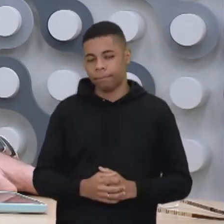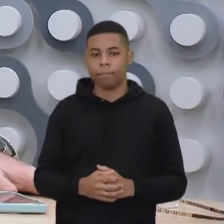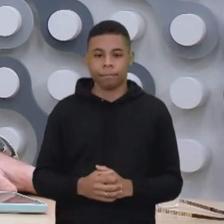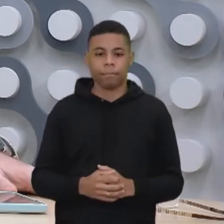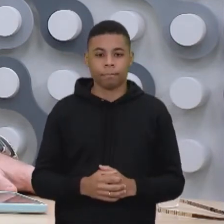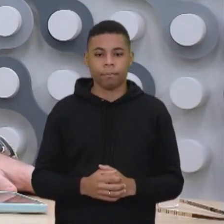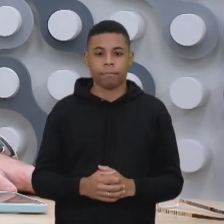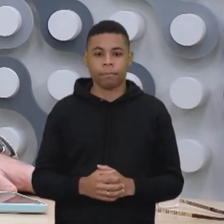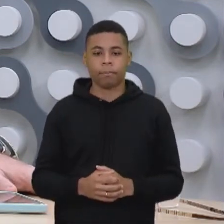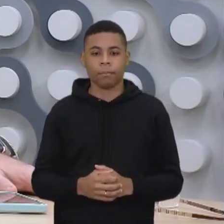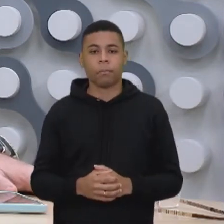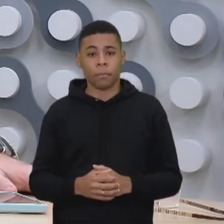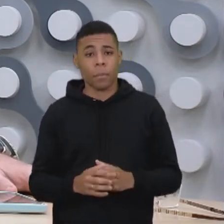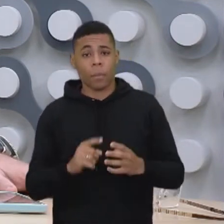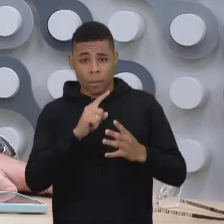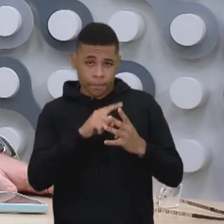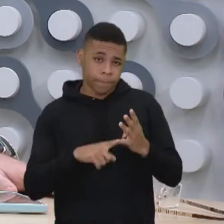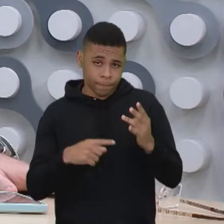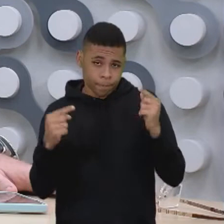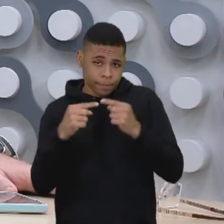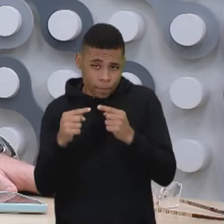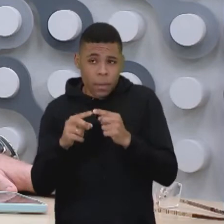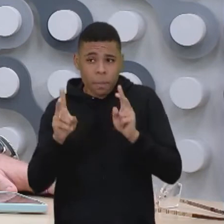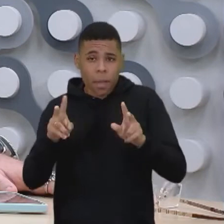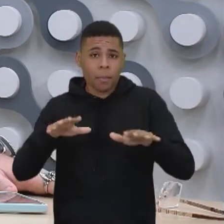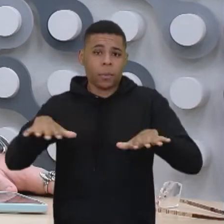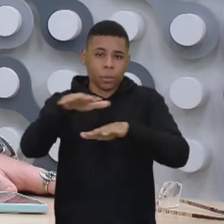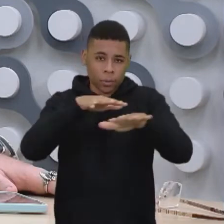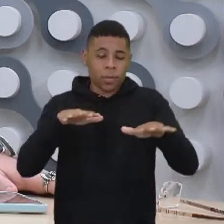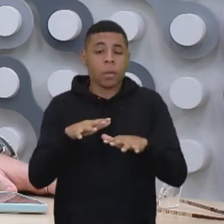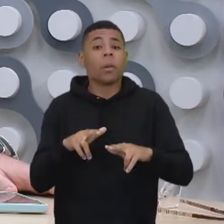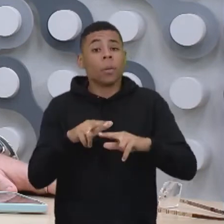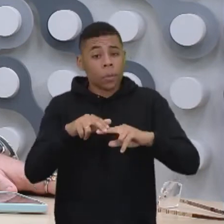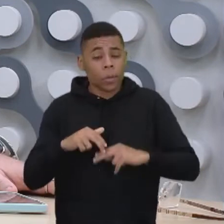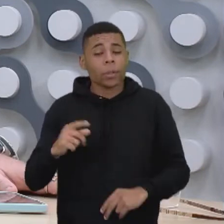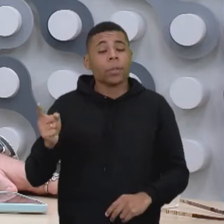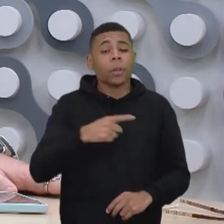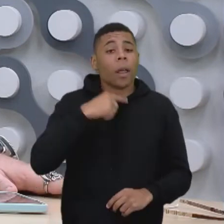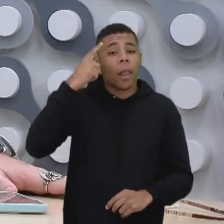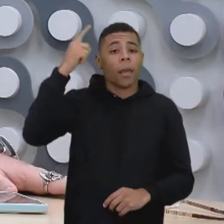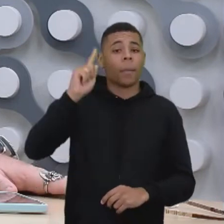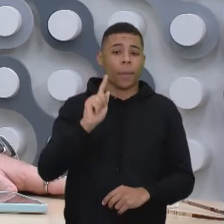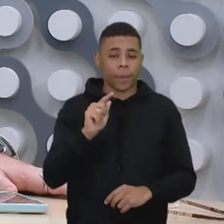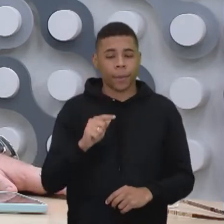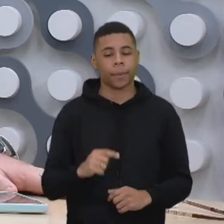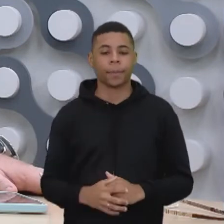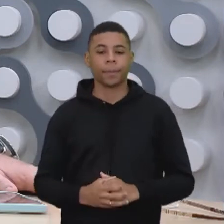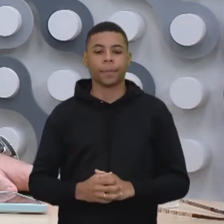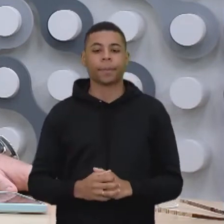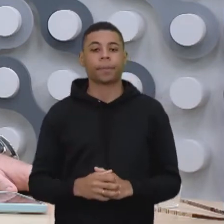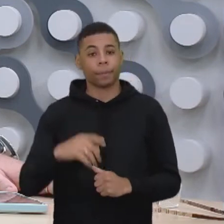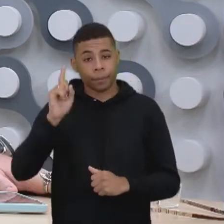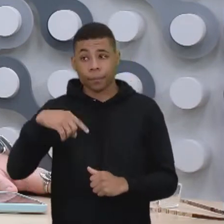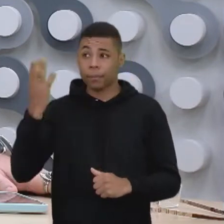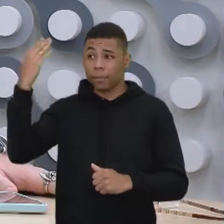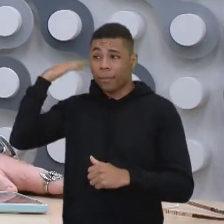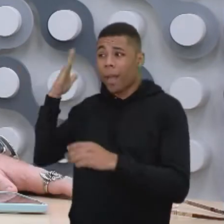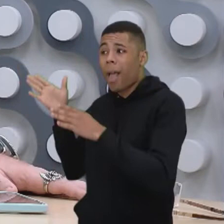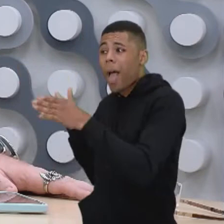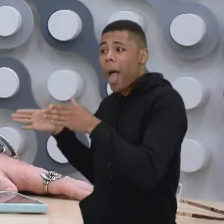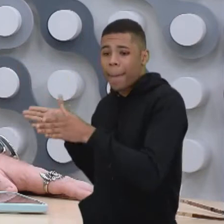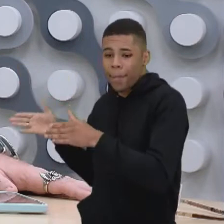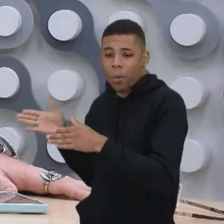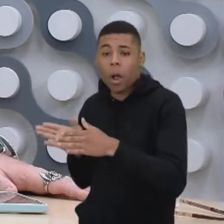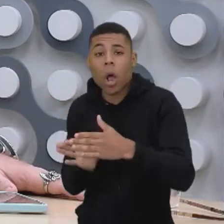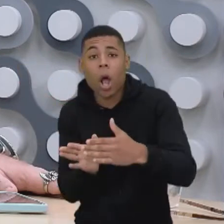né, nessas 2 situações que nós temos na sociedade. E a gente tem que lembrar que, né, são épocas diferentes. Né?